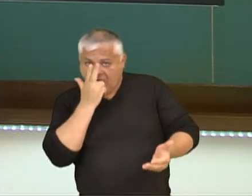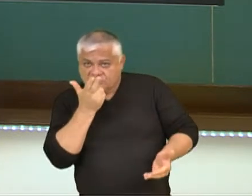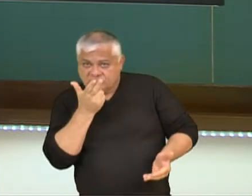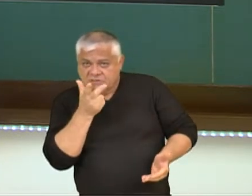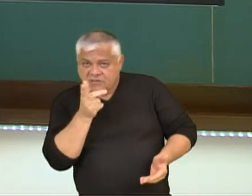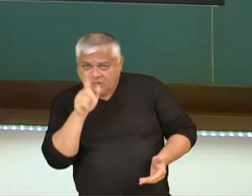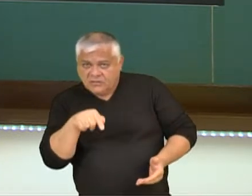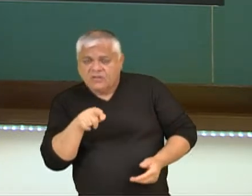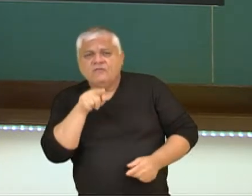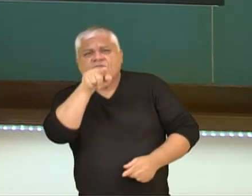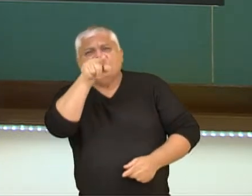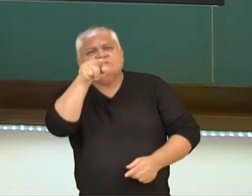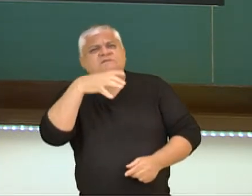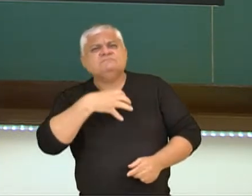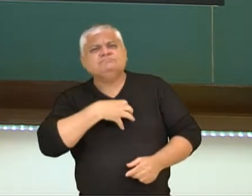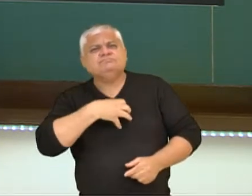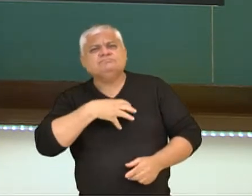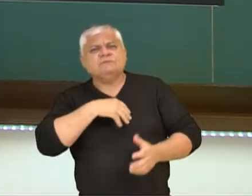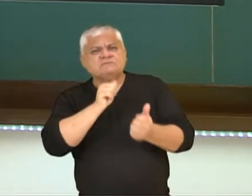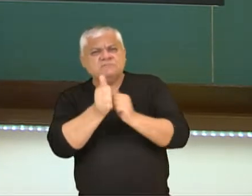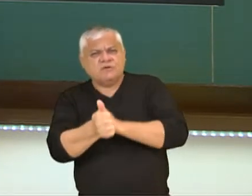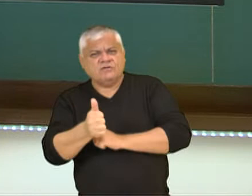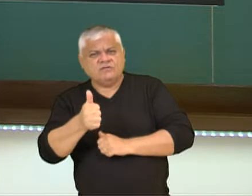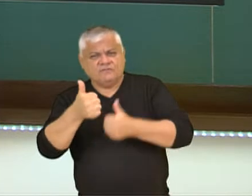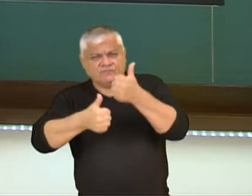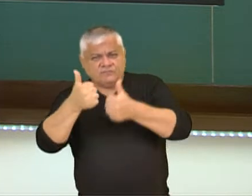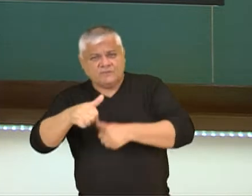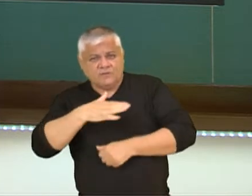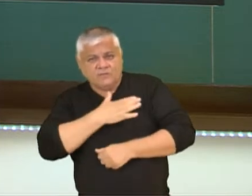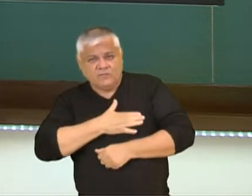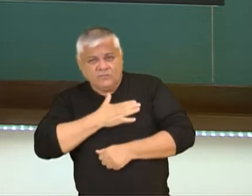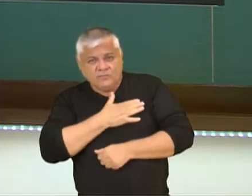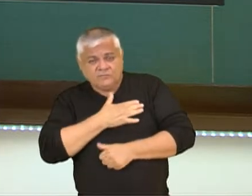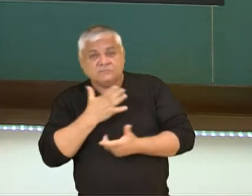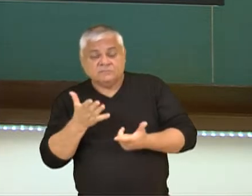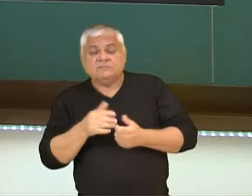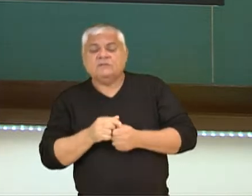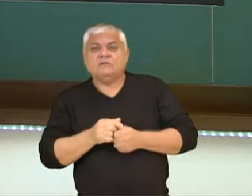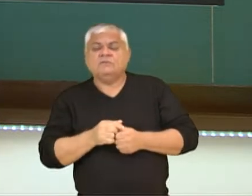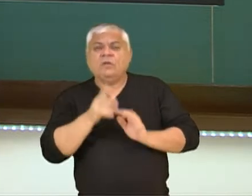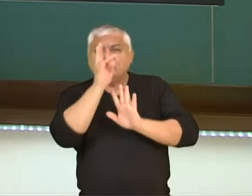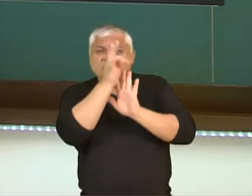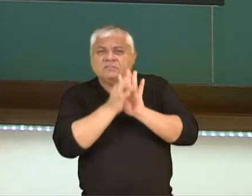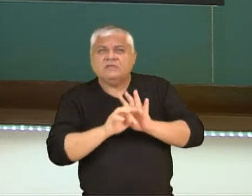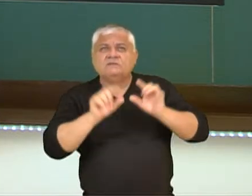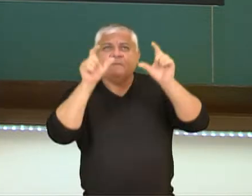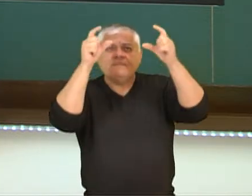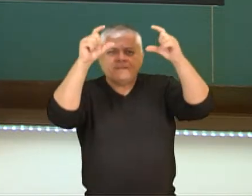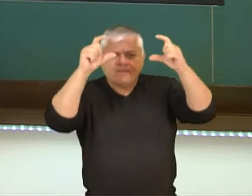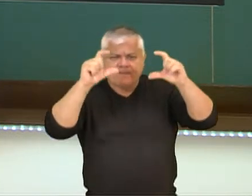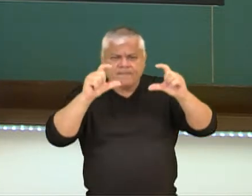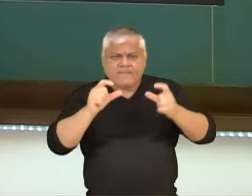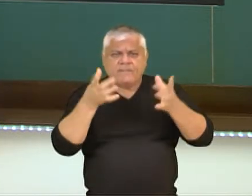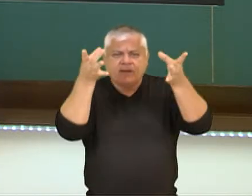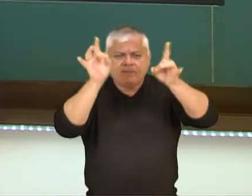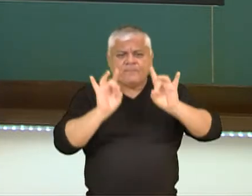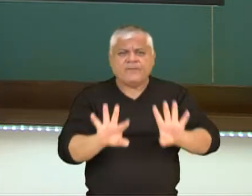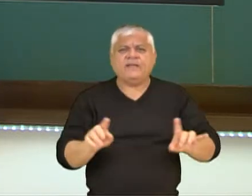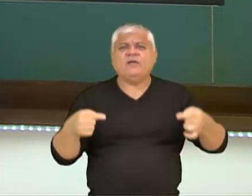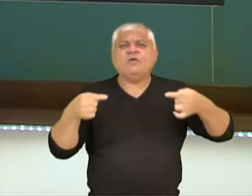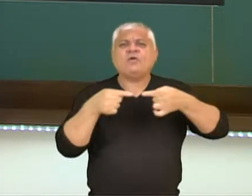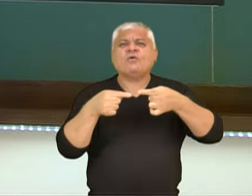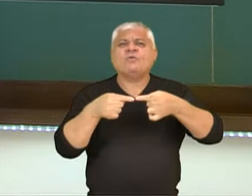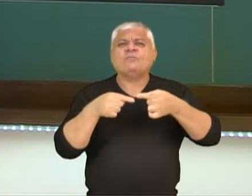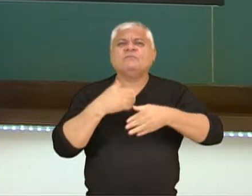que vocês têm com este esporte? Em qual parte do texto podemos citar cada uma das fases do futebol e